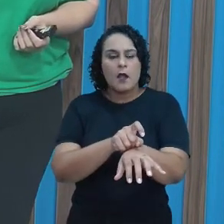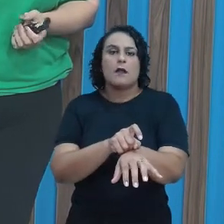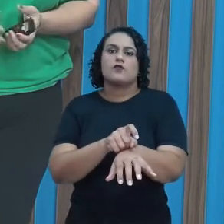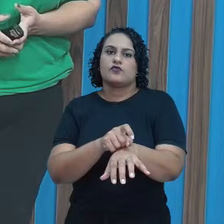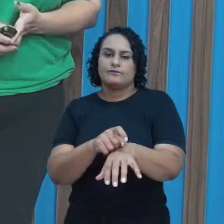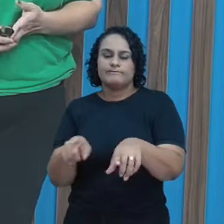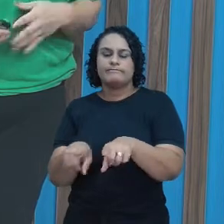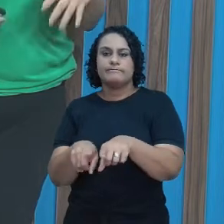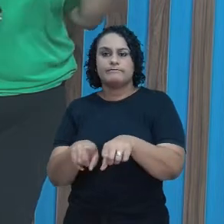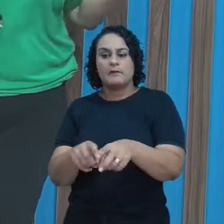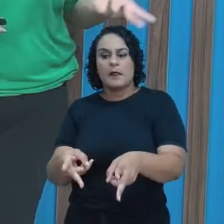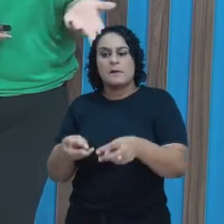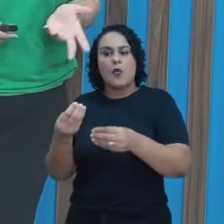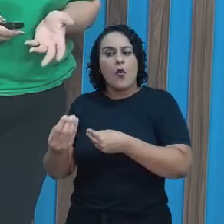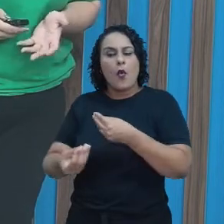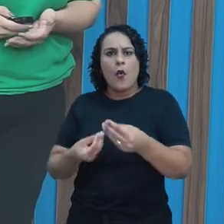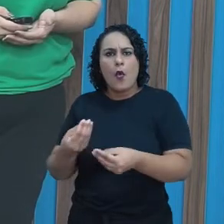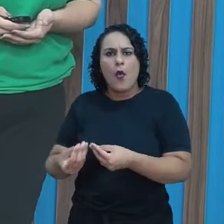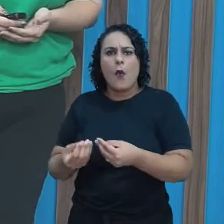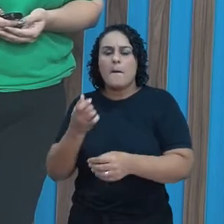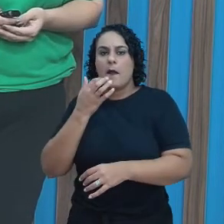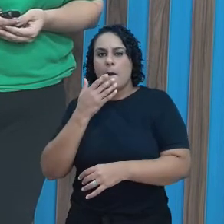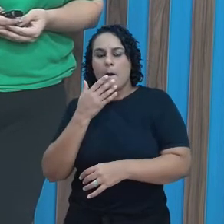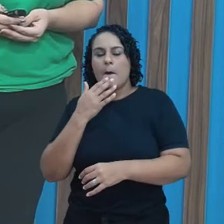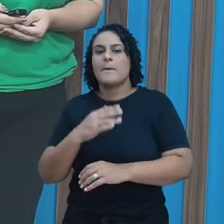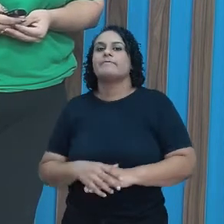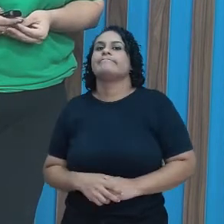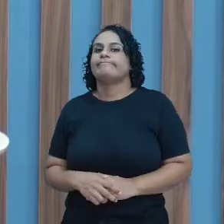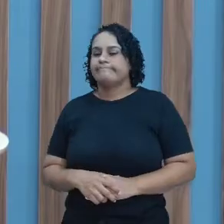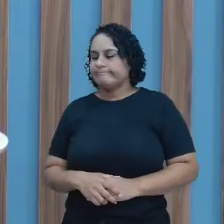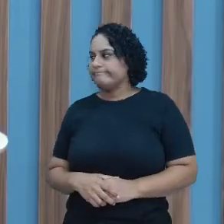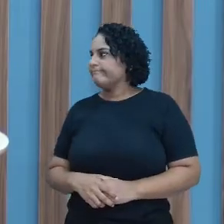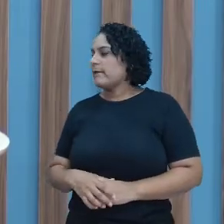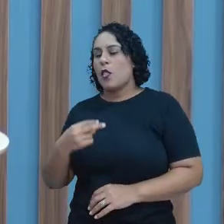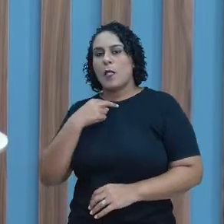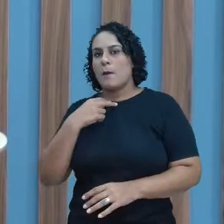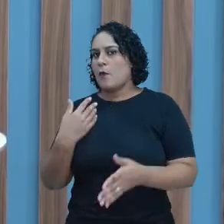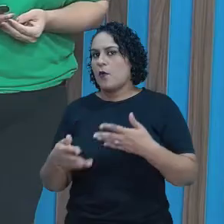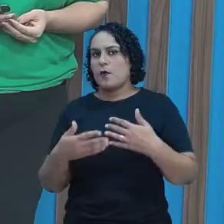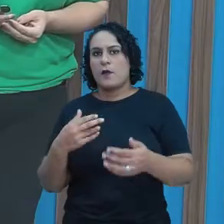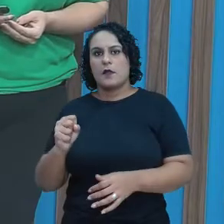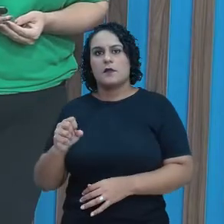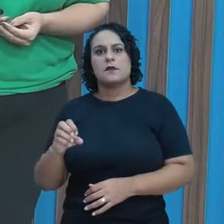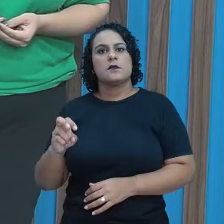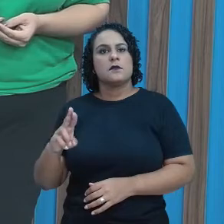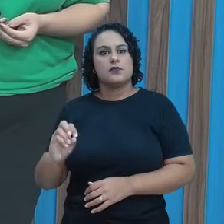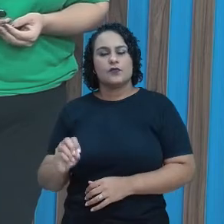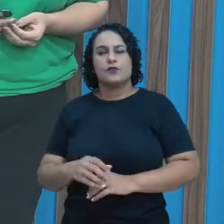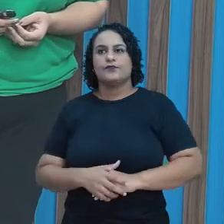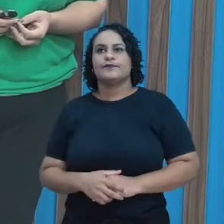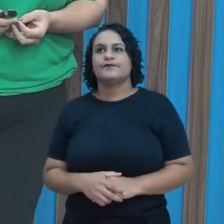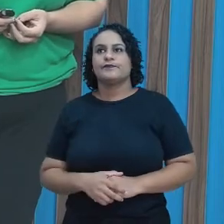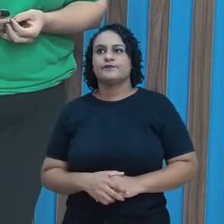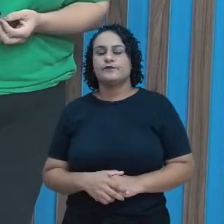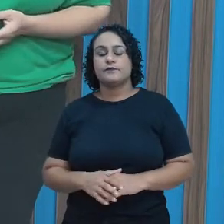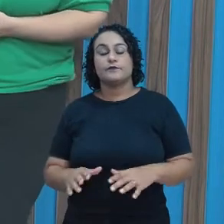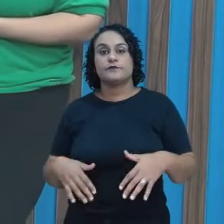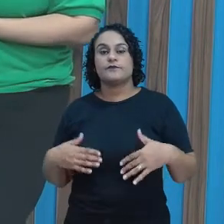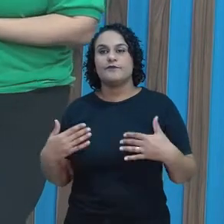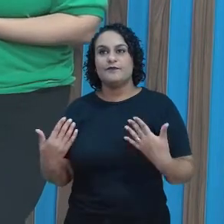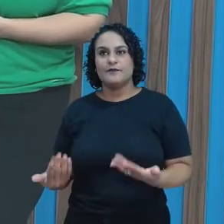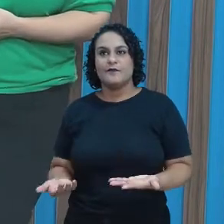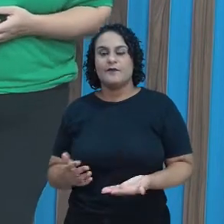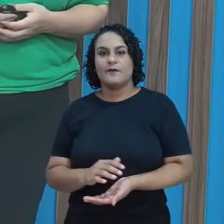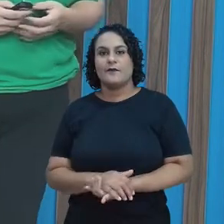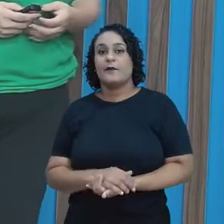nisso, tá? Não pode ser qualquer tipo de soro. Importante, né, prof? Também. Pronto, vamos continuar aqui. Então,